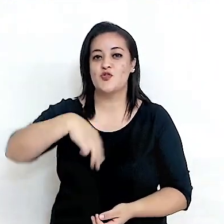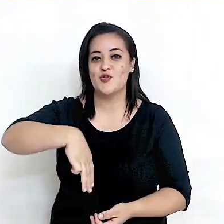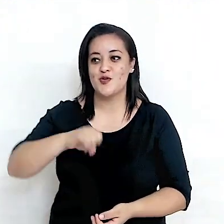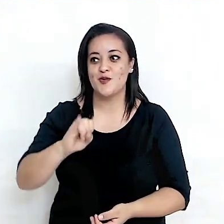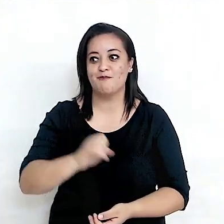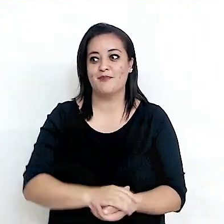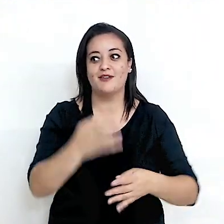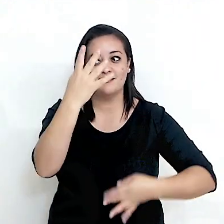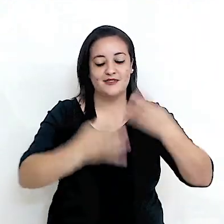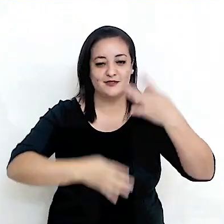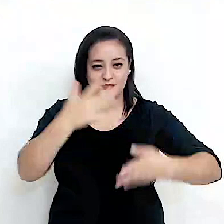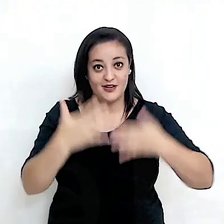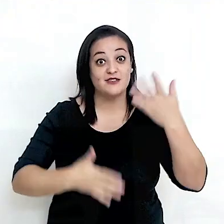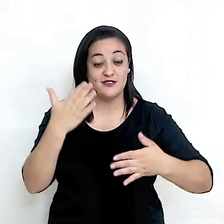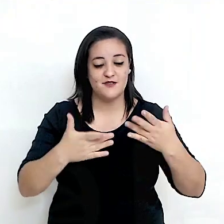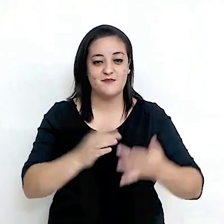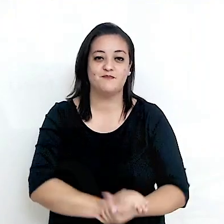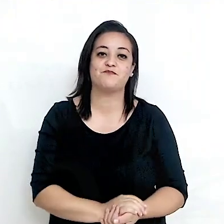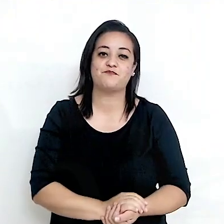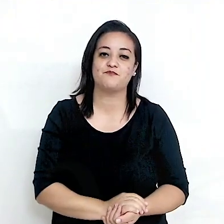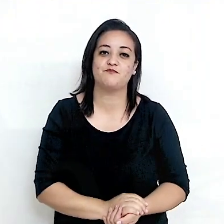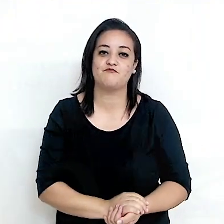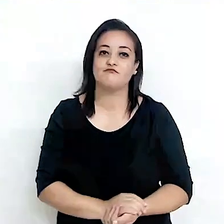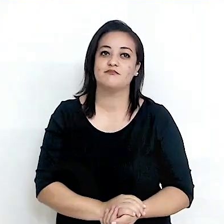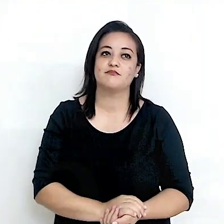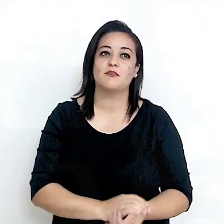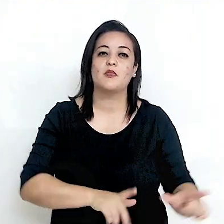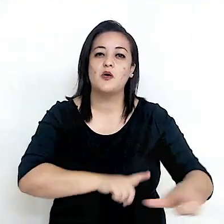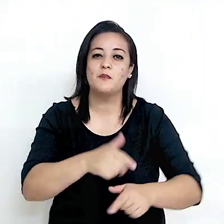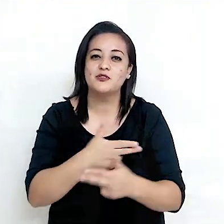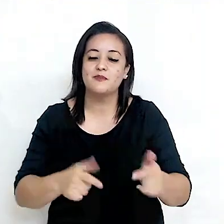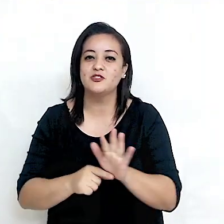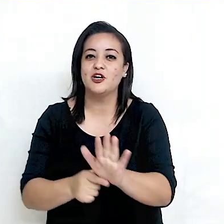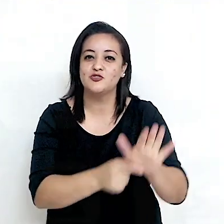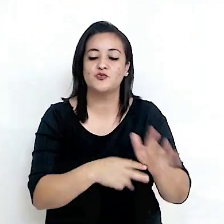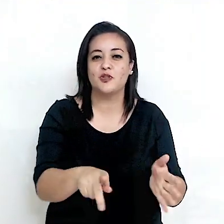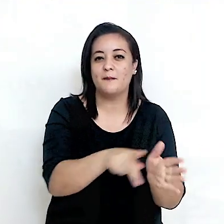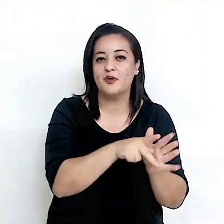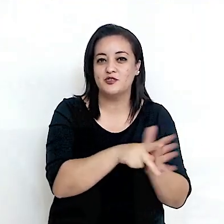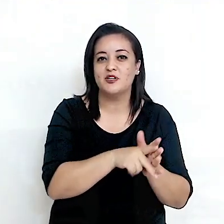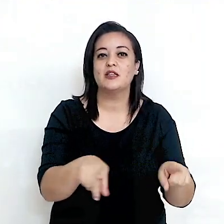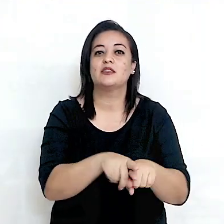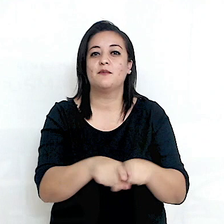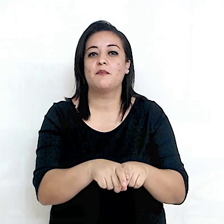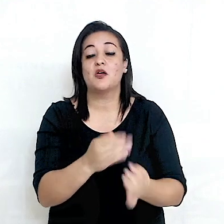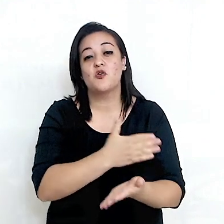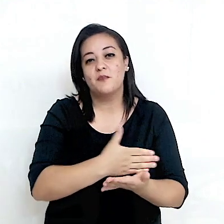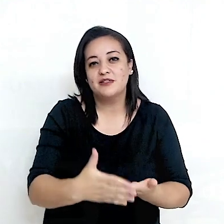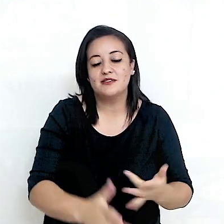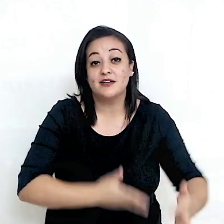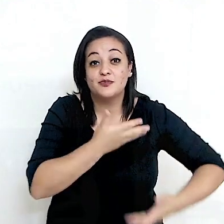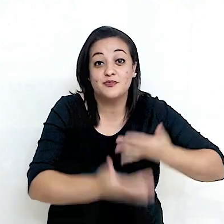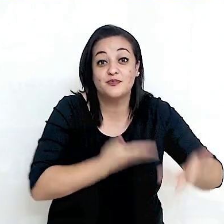da minha na minha apresentação né para enfim atividades né de apoio a projetos e incentivos né